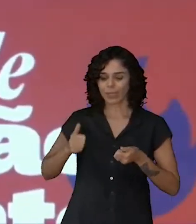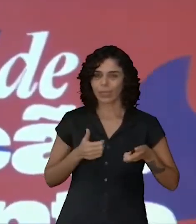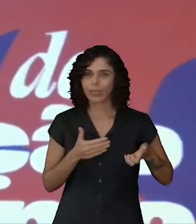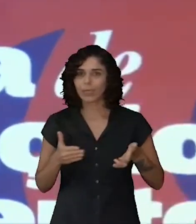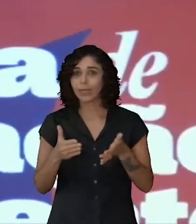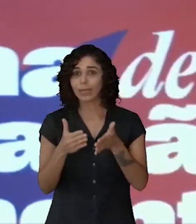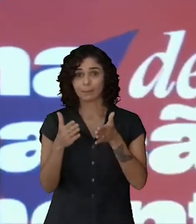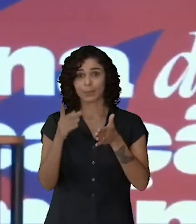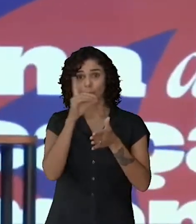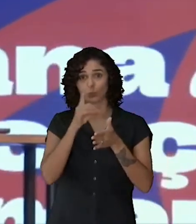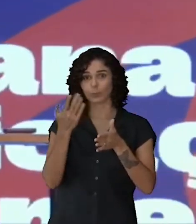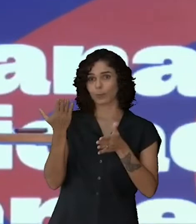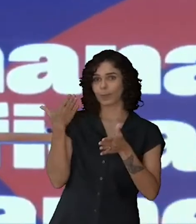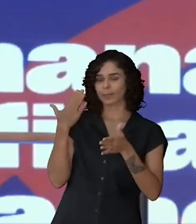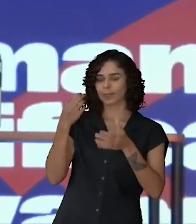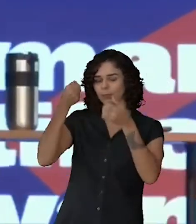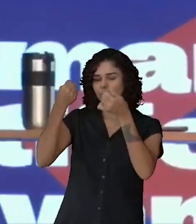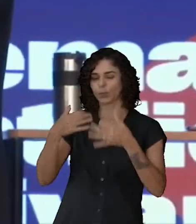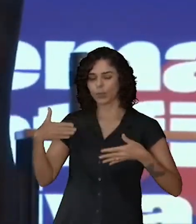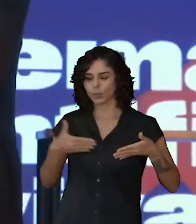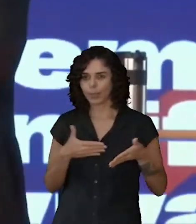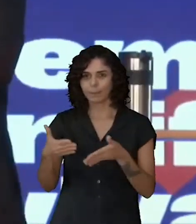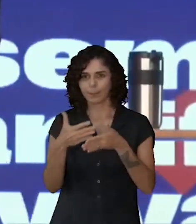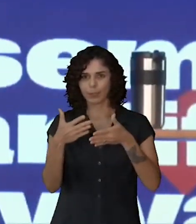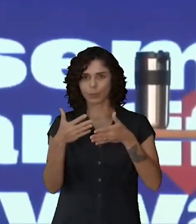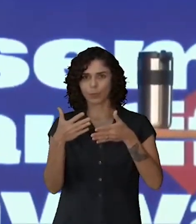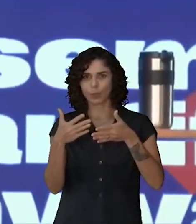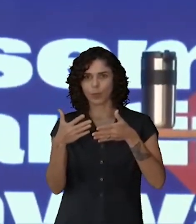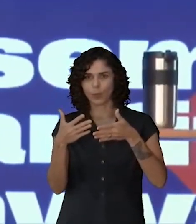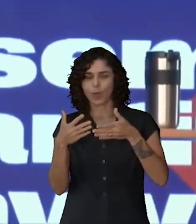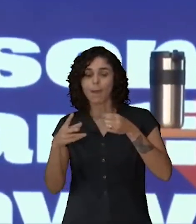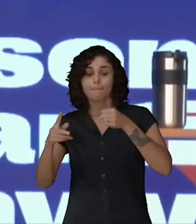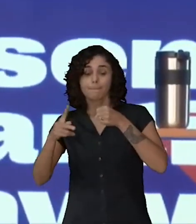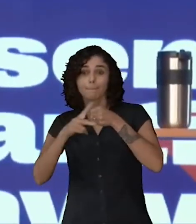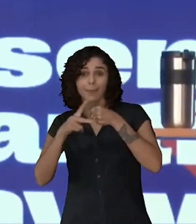no domingo passado. Pedro. Quem que eu falei?